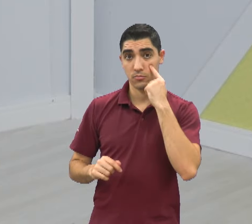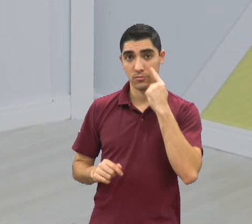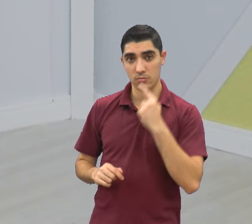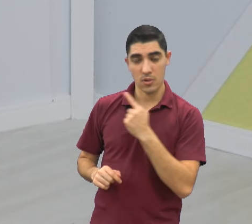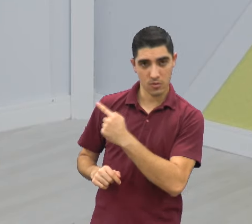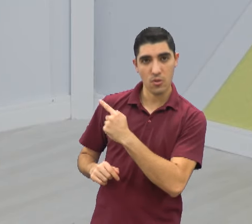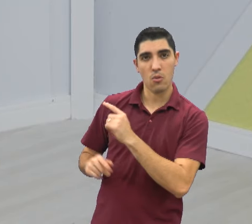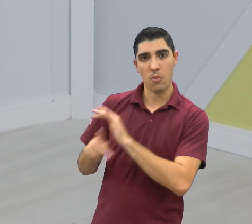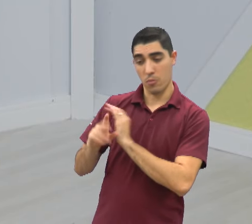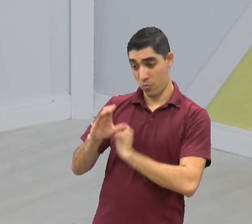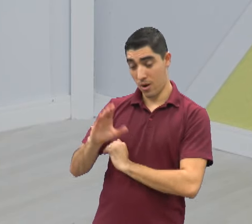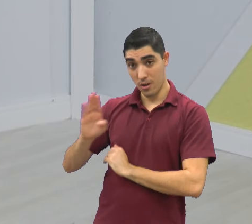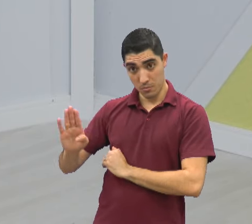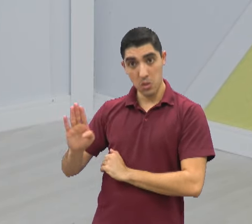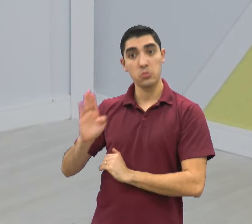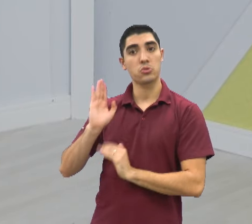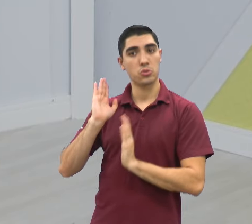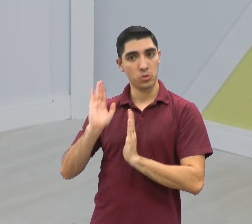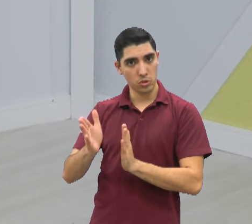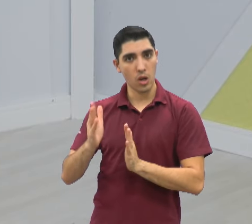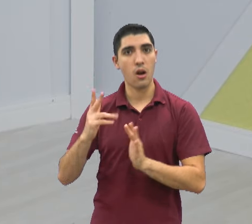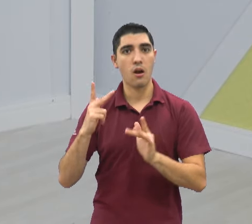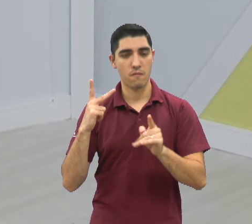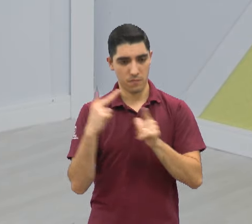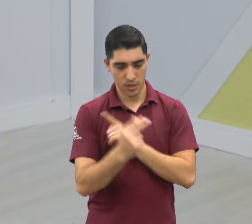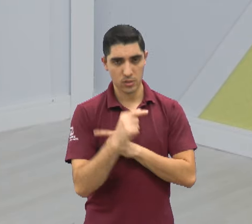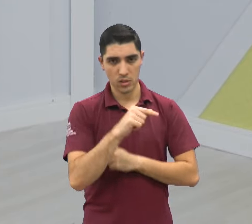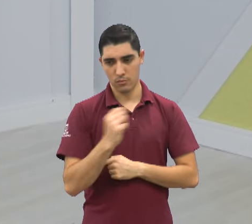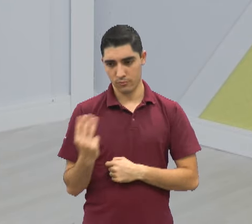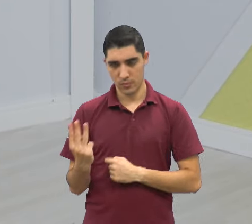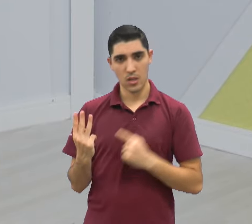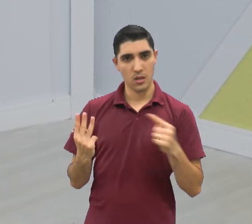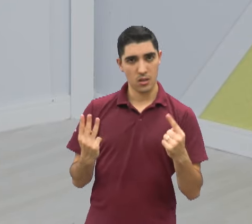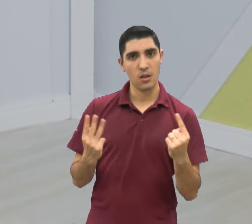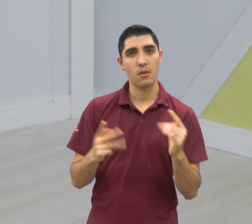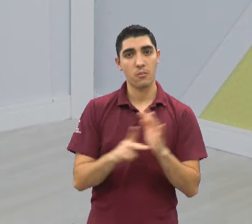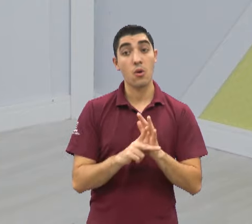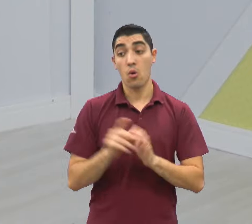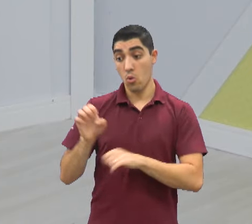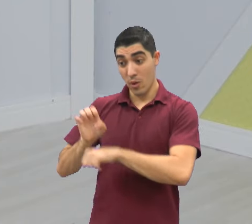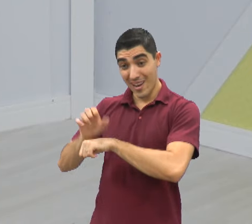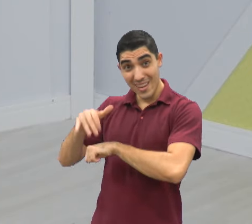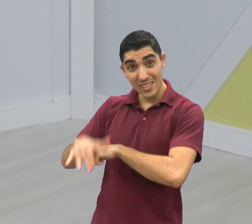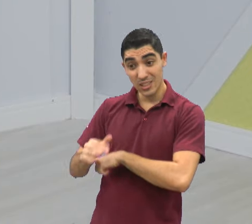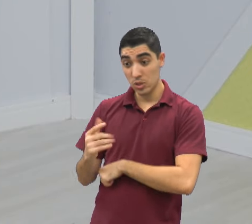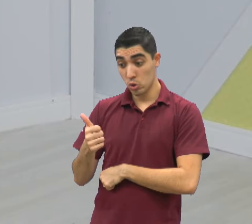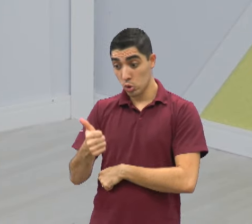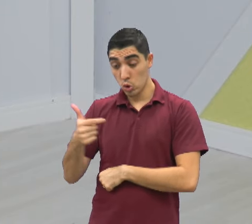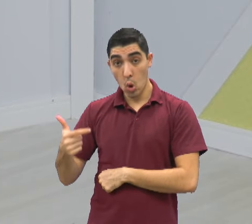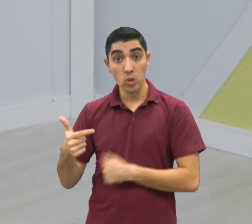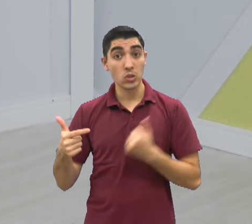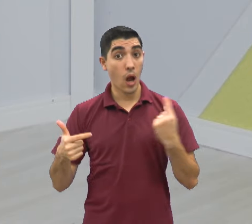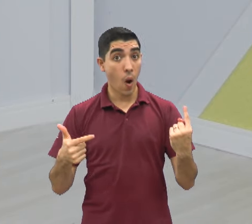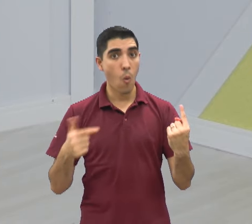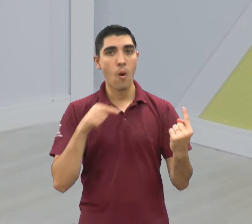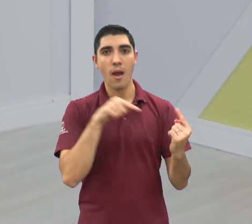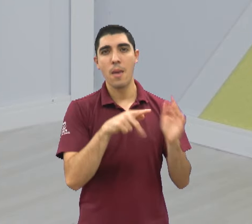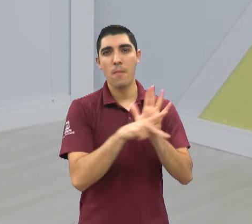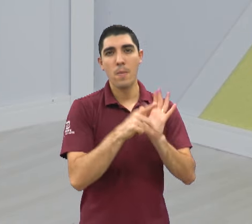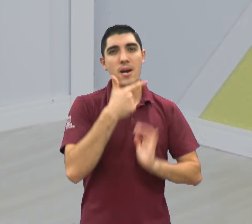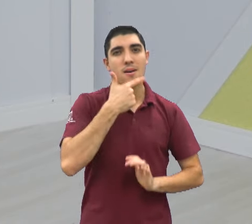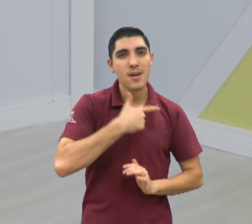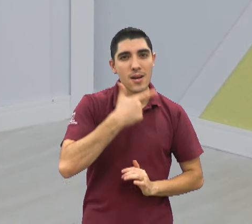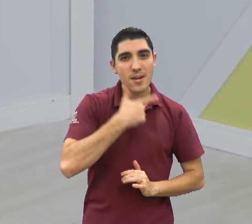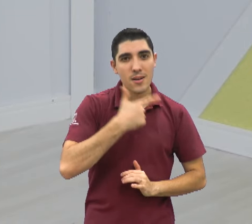já tinha vencido o jogo de ida, venceu por 3-1 o Atlântico Erechim, 12-1 para cima do Campo Mourão, já tinha vencido lá em Campo Mourão, voltou a vencer